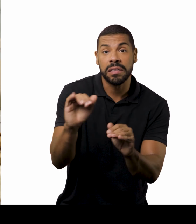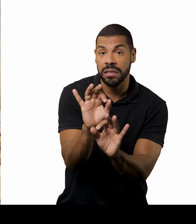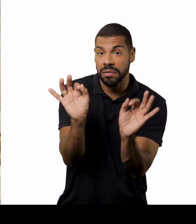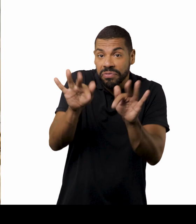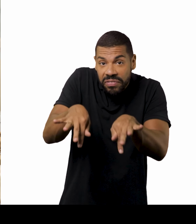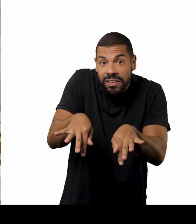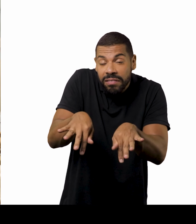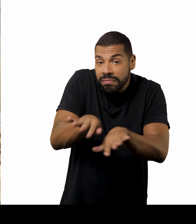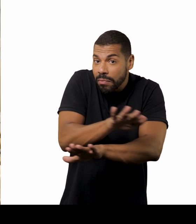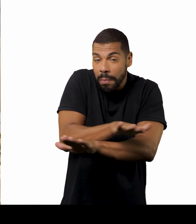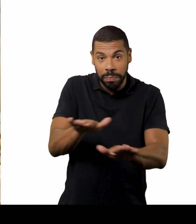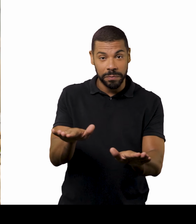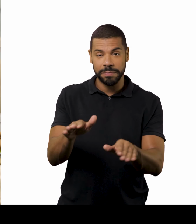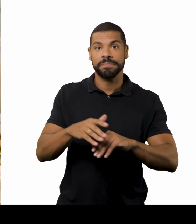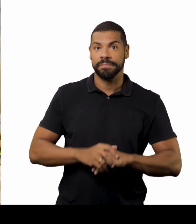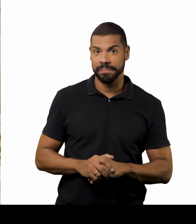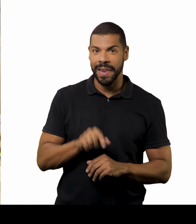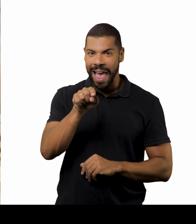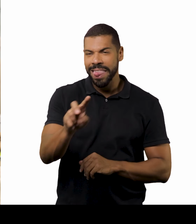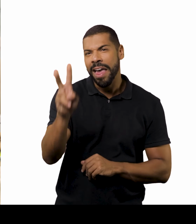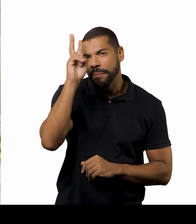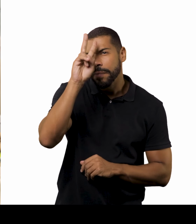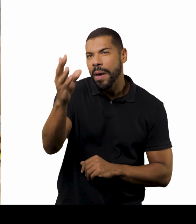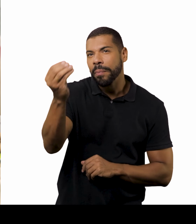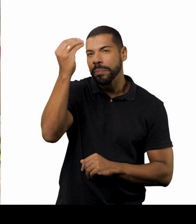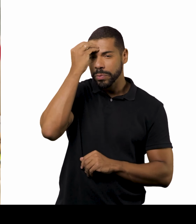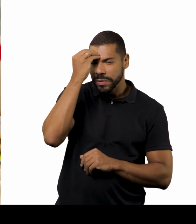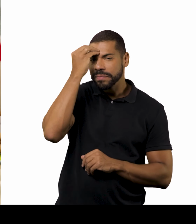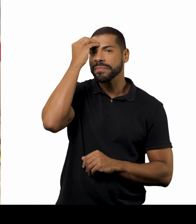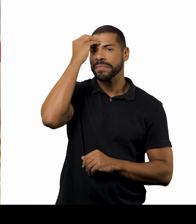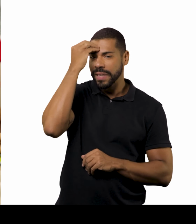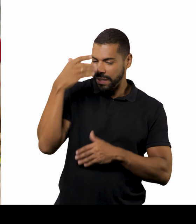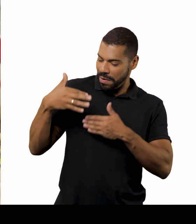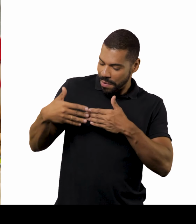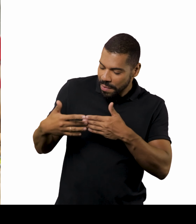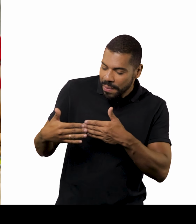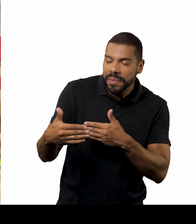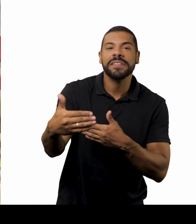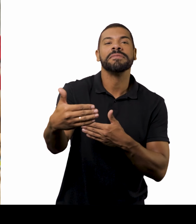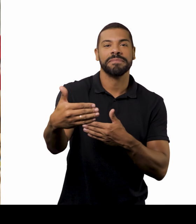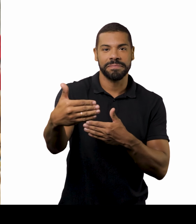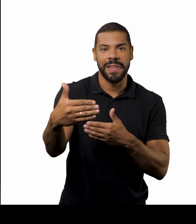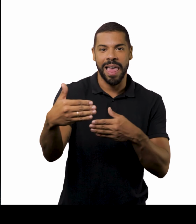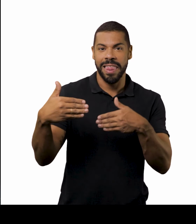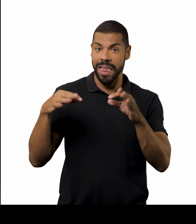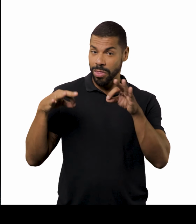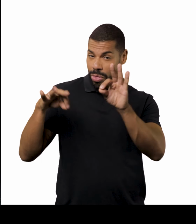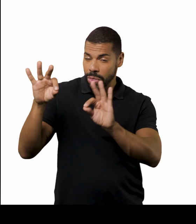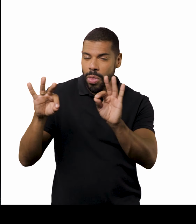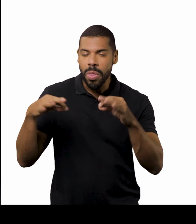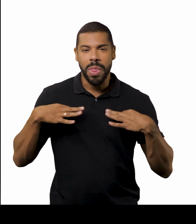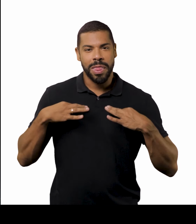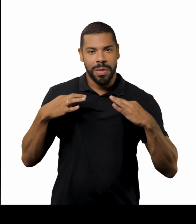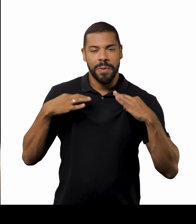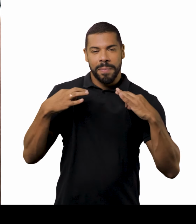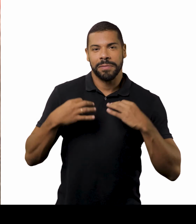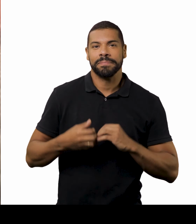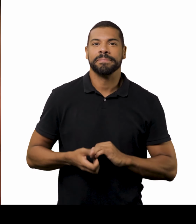morre. A vida que ele tem hoje, ele tem hoje. E essa memória do tempo vai atravessar essas